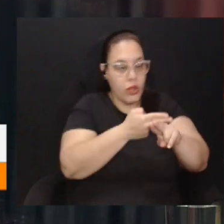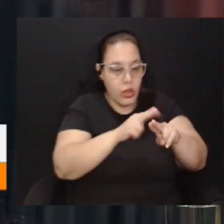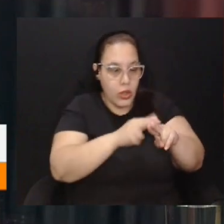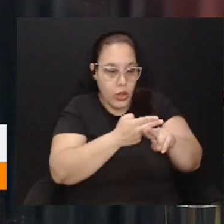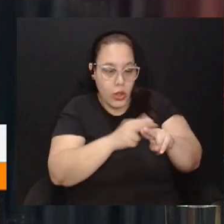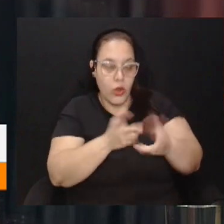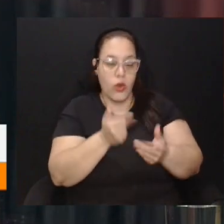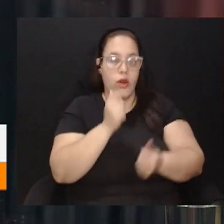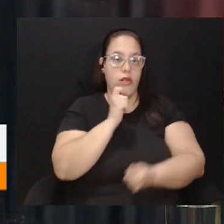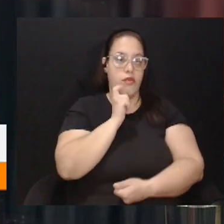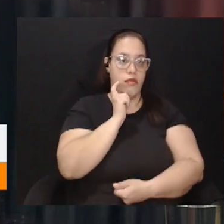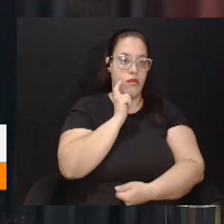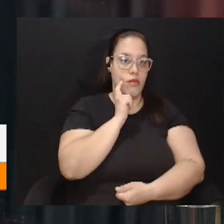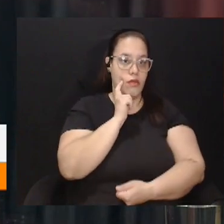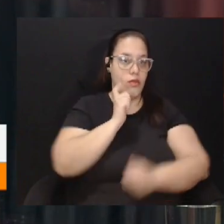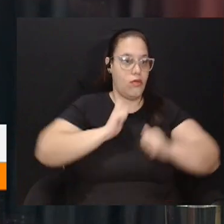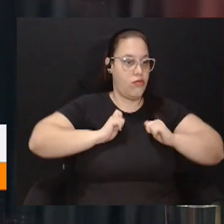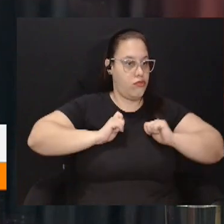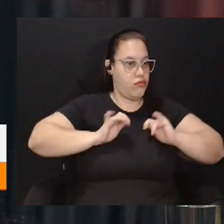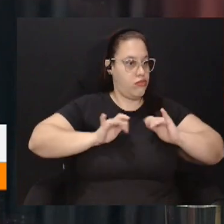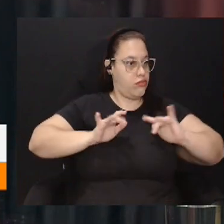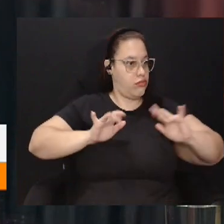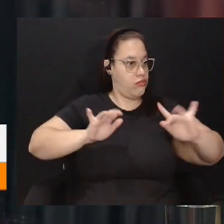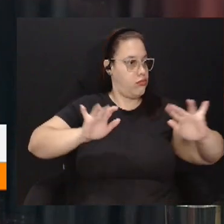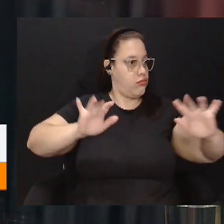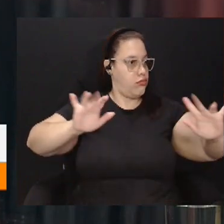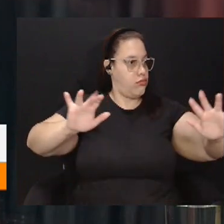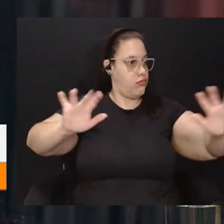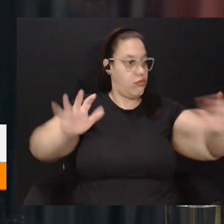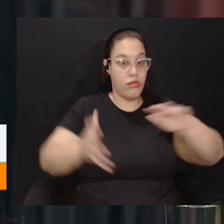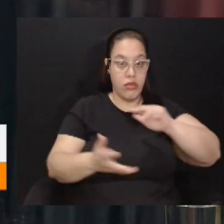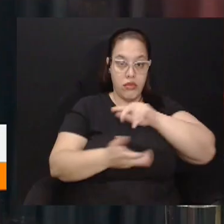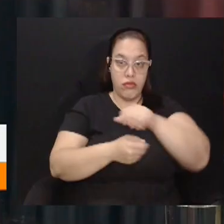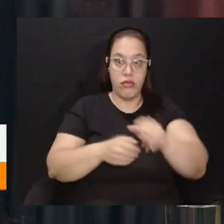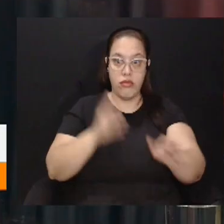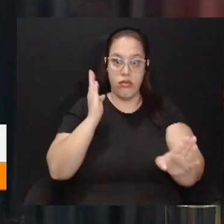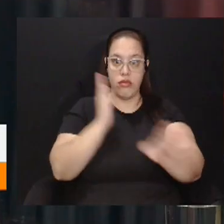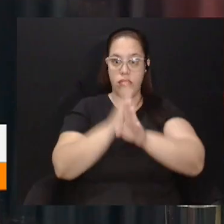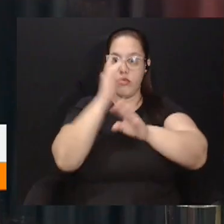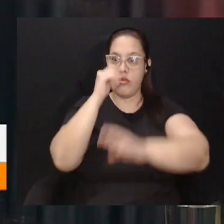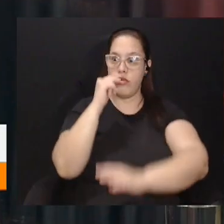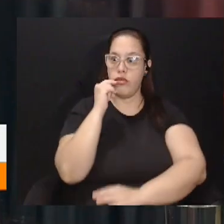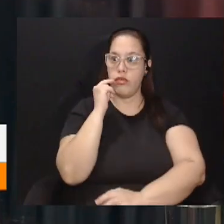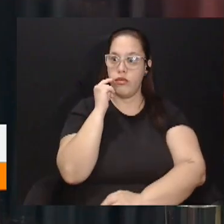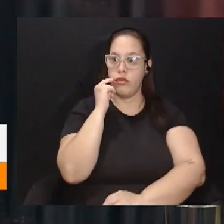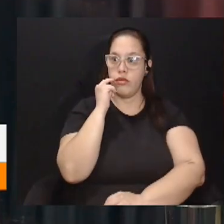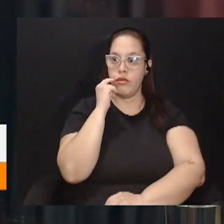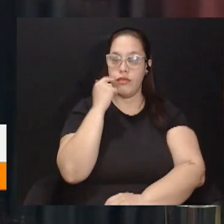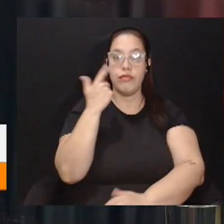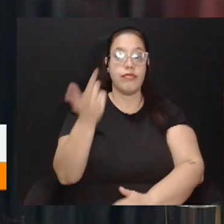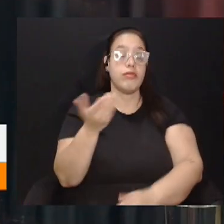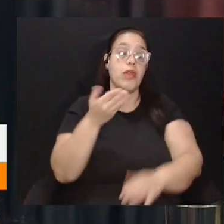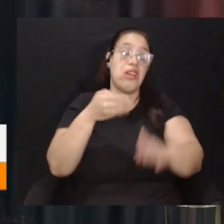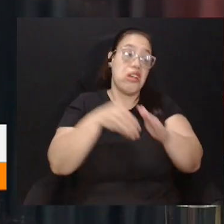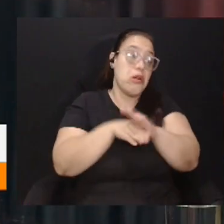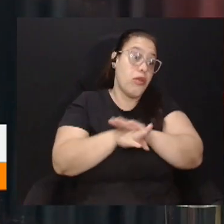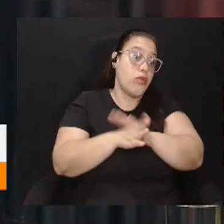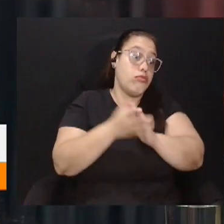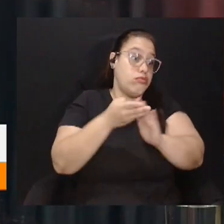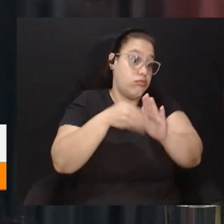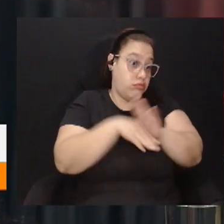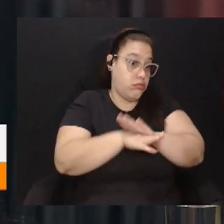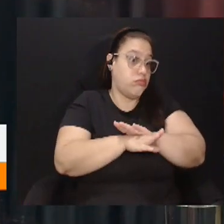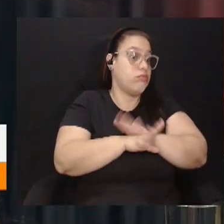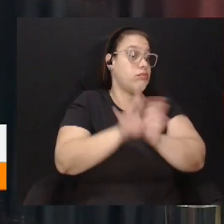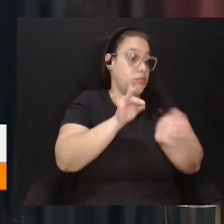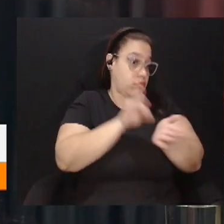vai se espalhando pelo mundo. E de repente nós temos este hábito, né, que se tornou efetivamente